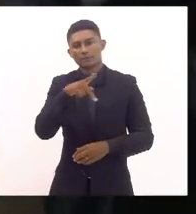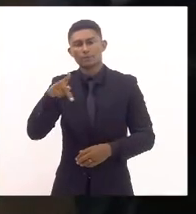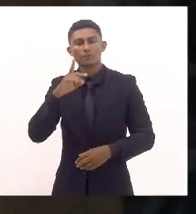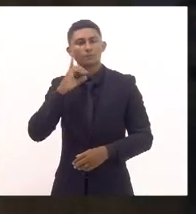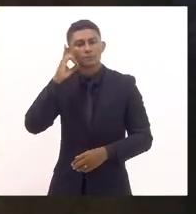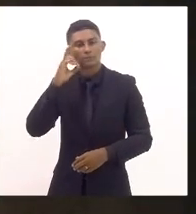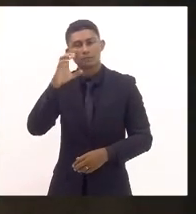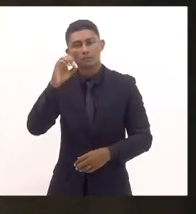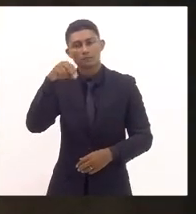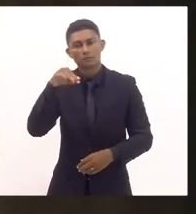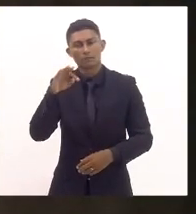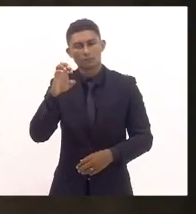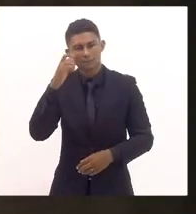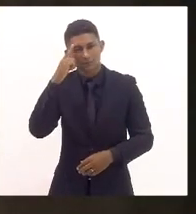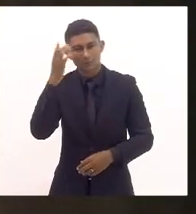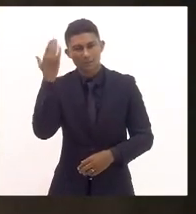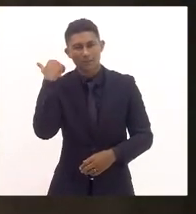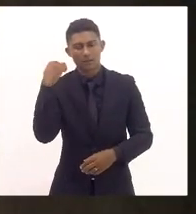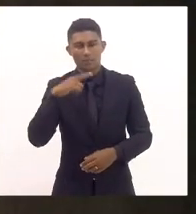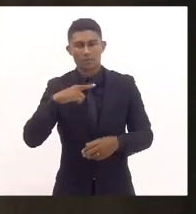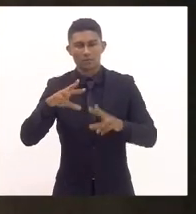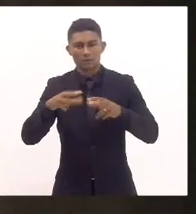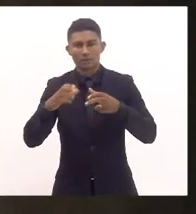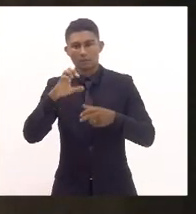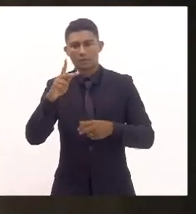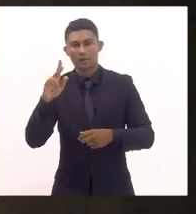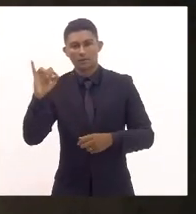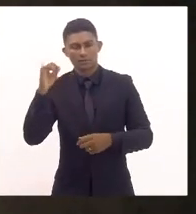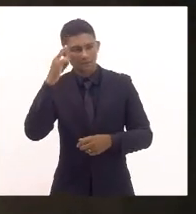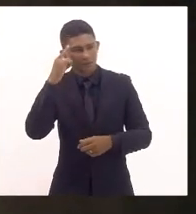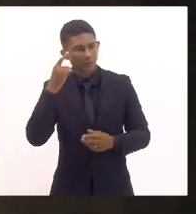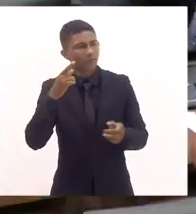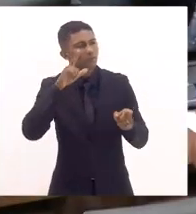Comte Bittencourt na Luiz Paulo Luiz